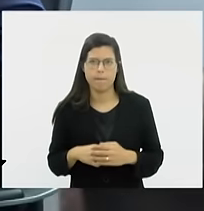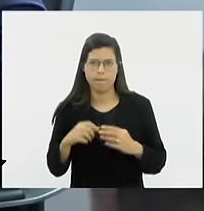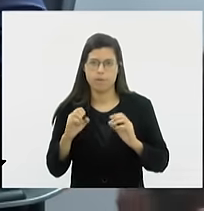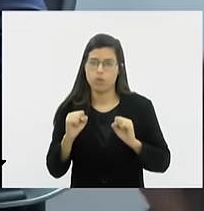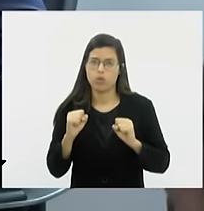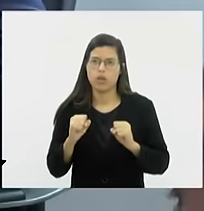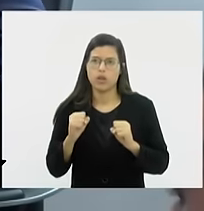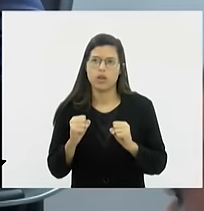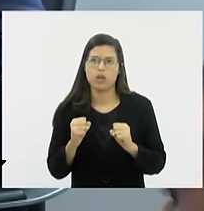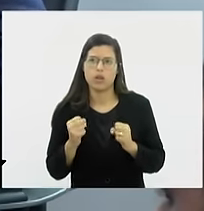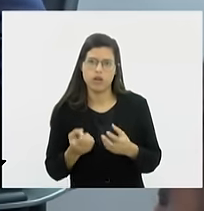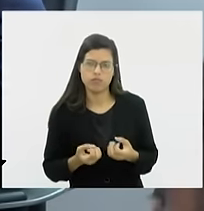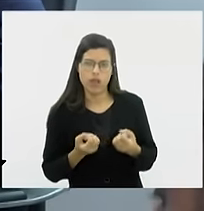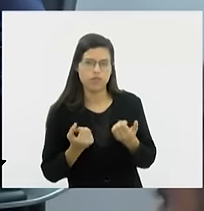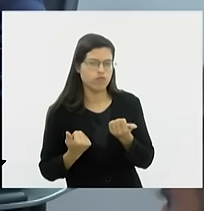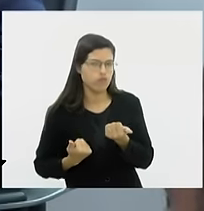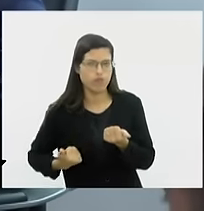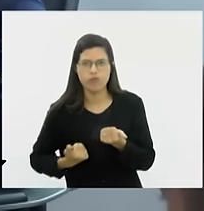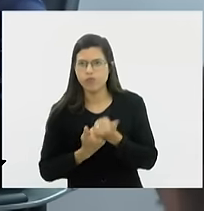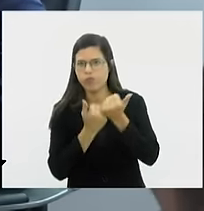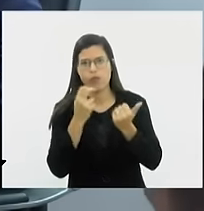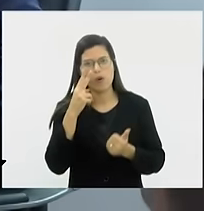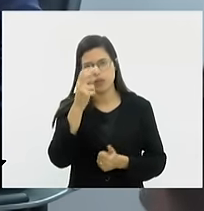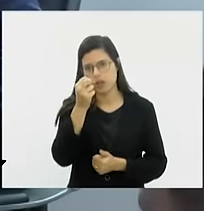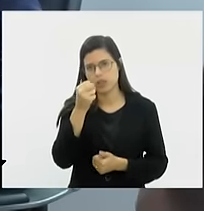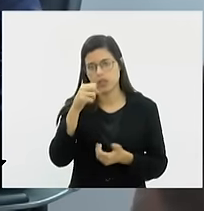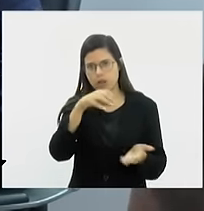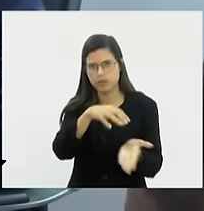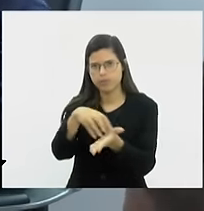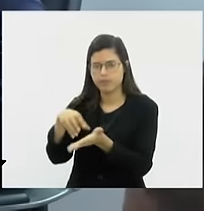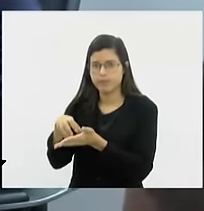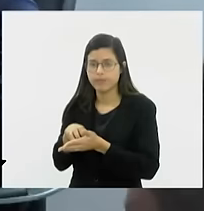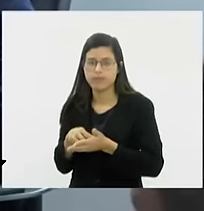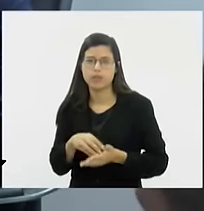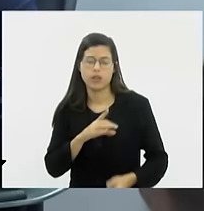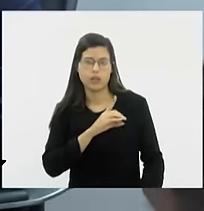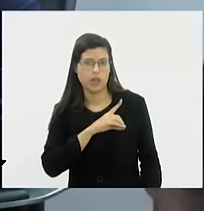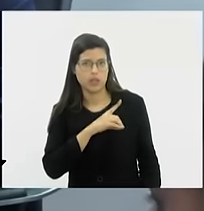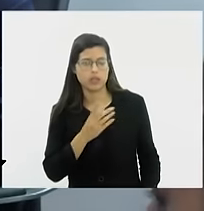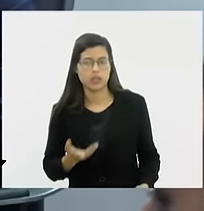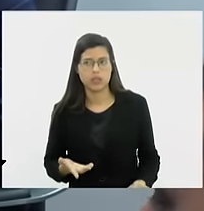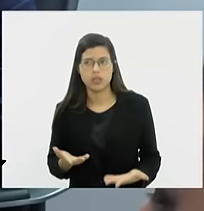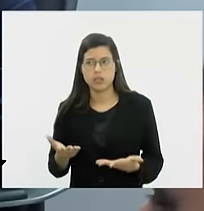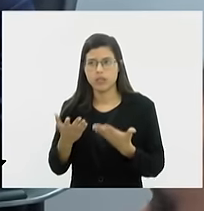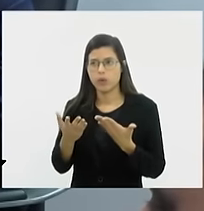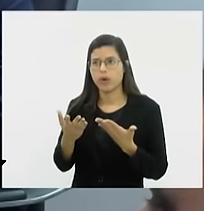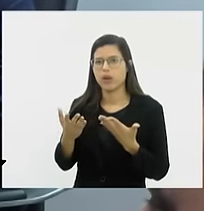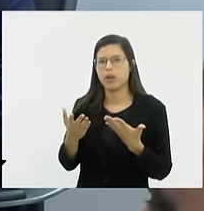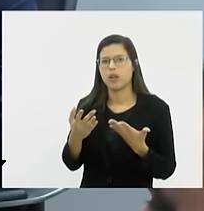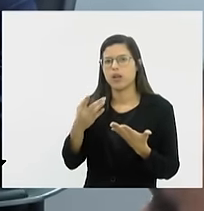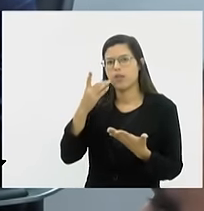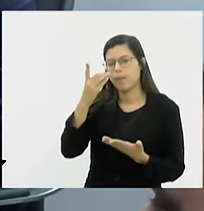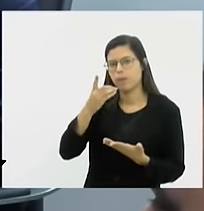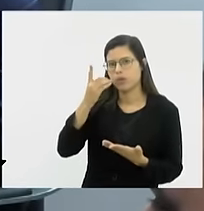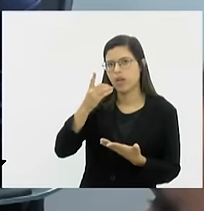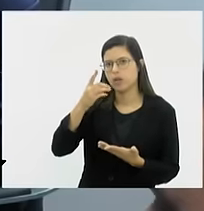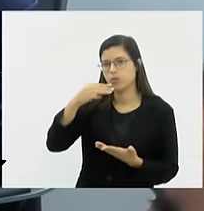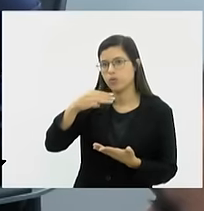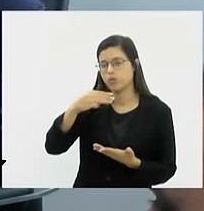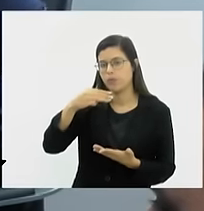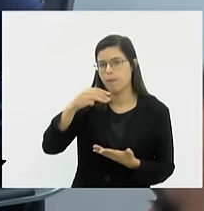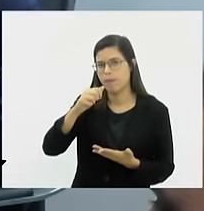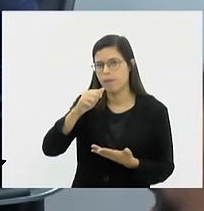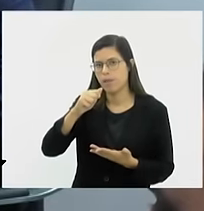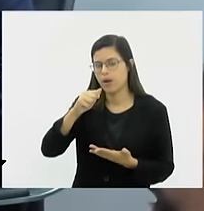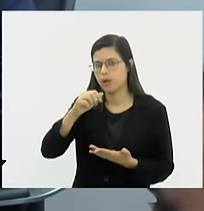a tropa dos batalhões, e isso seria, meu querido deputado, presidente, imperador de Madureira, um ganho substancial para a